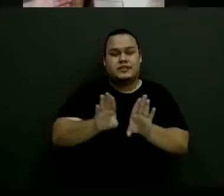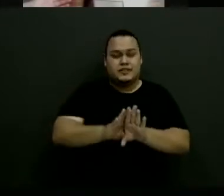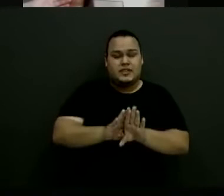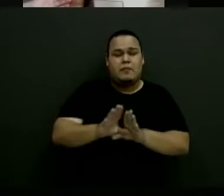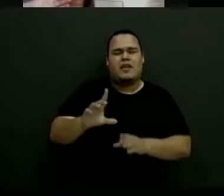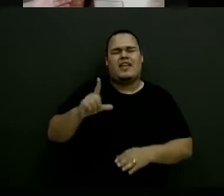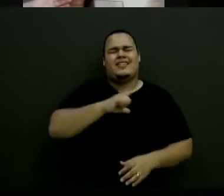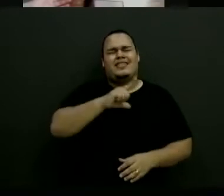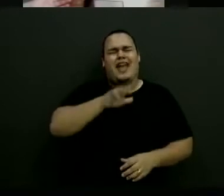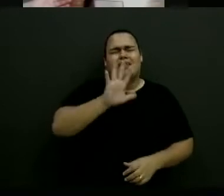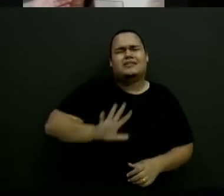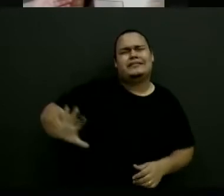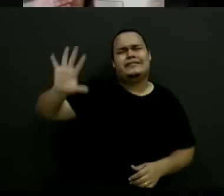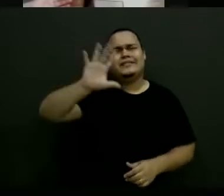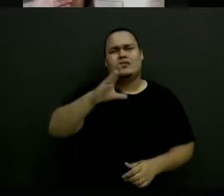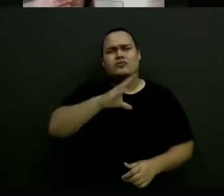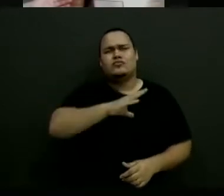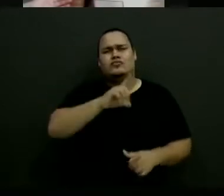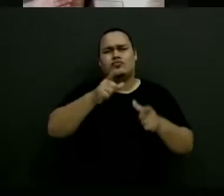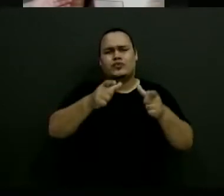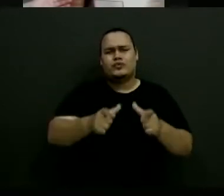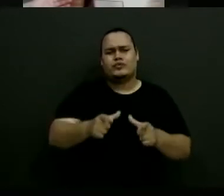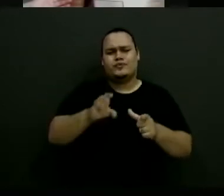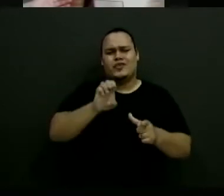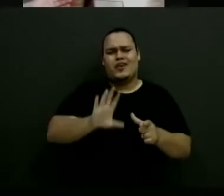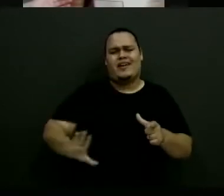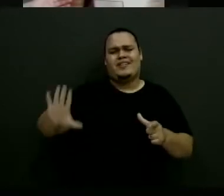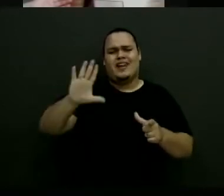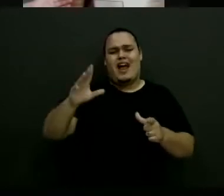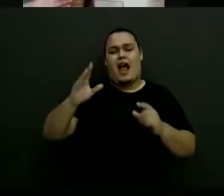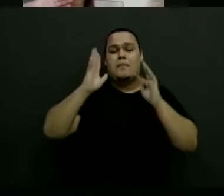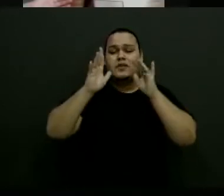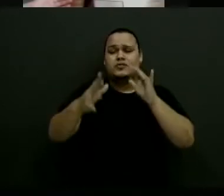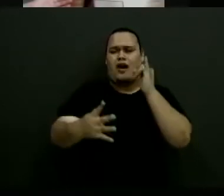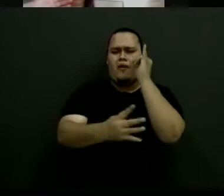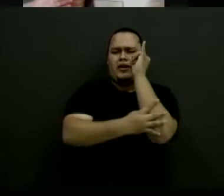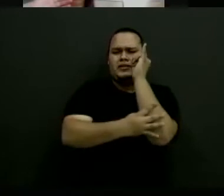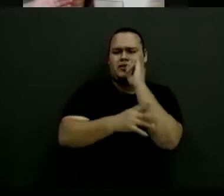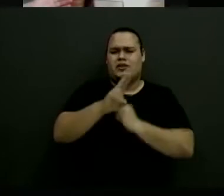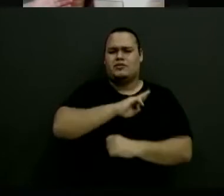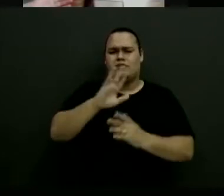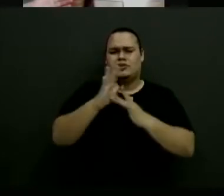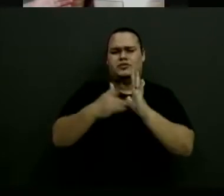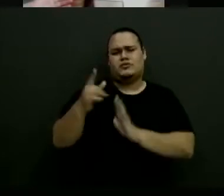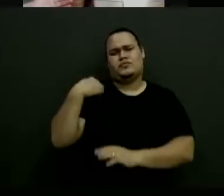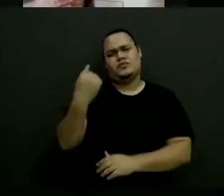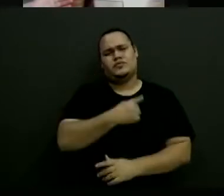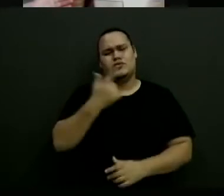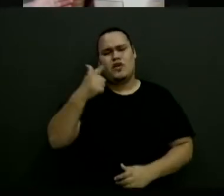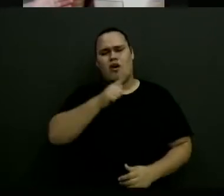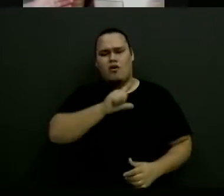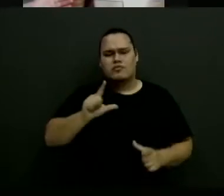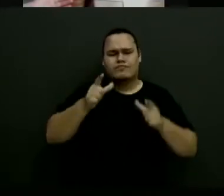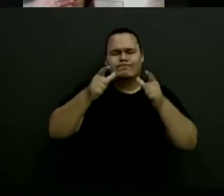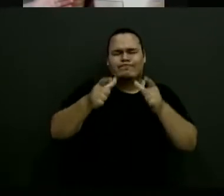do Brasil inteiro. Deus abençoe a nossa amada Igreja Quadrangular e que nós possamos ganhar muitas almas para a glória